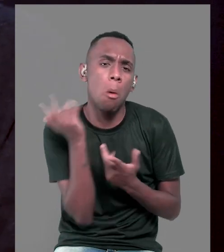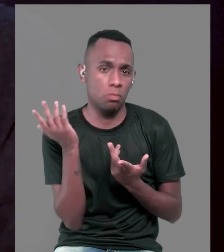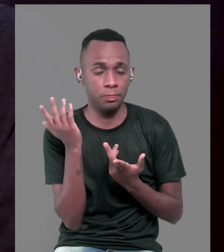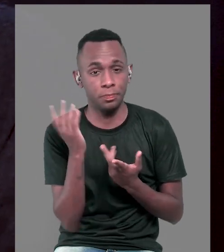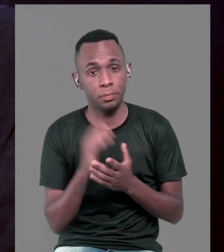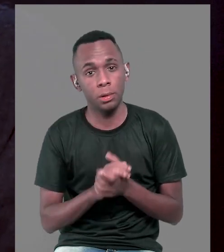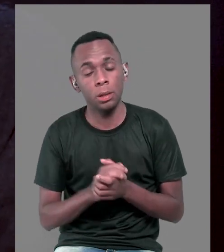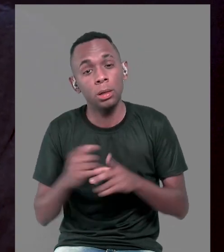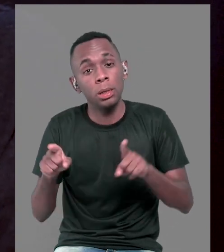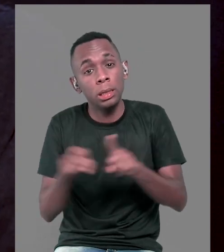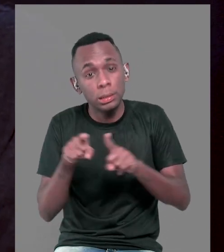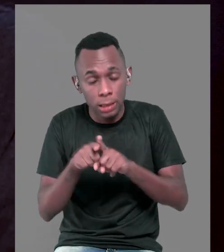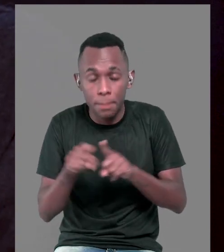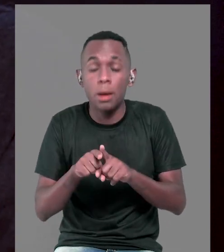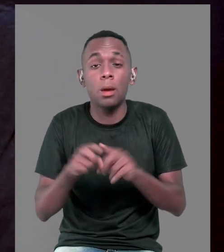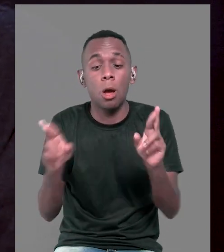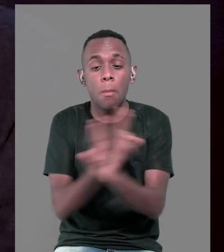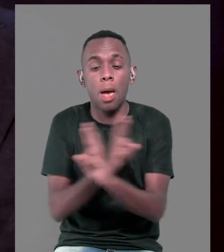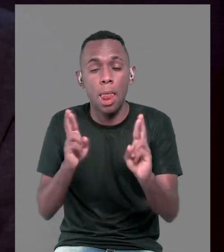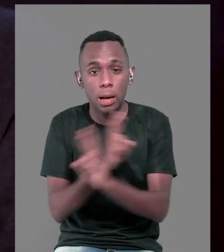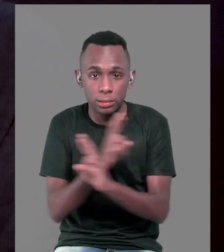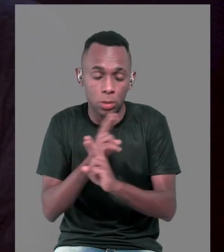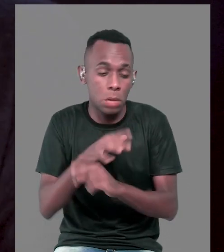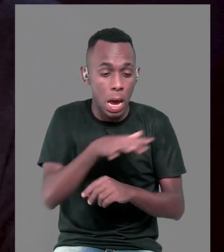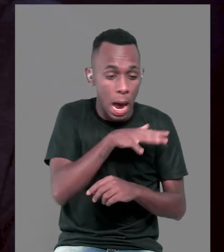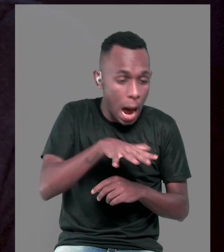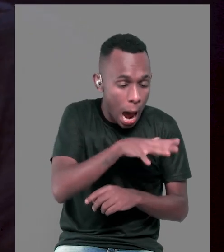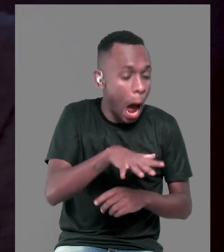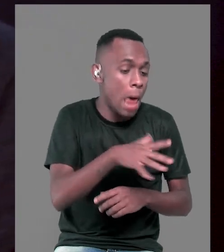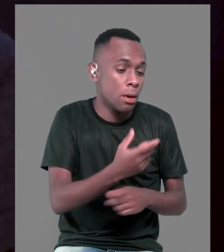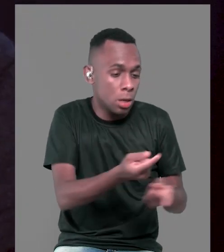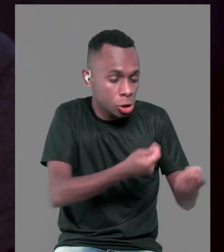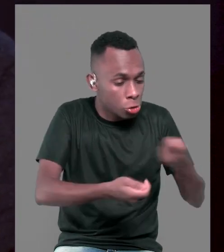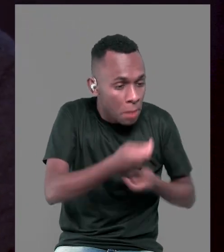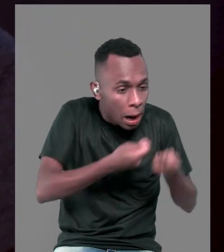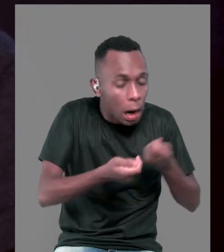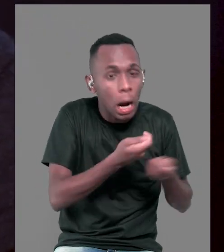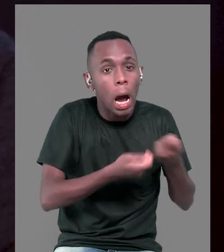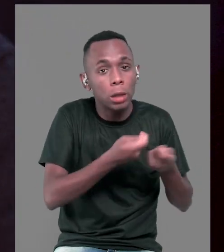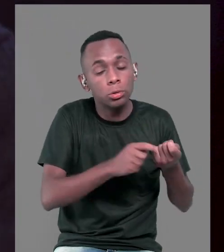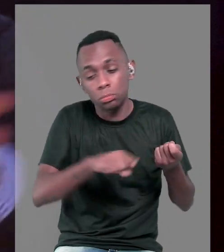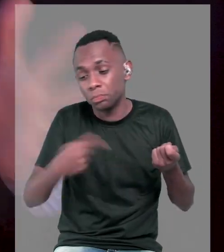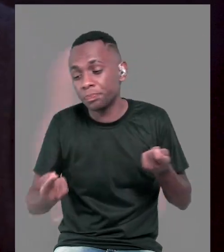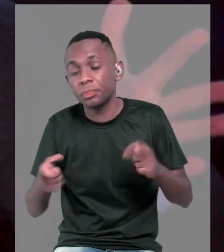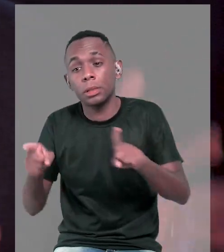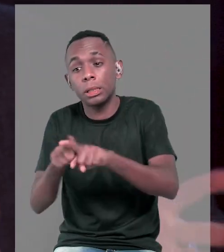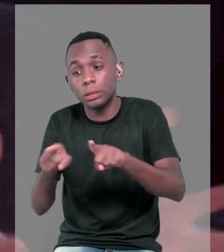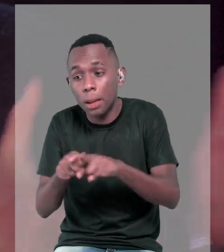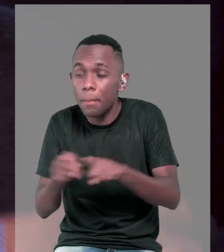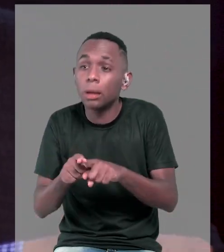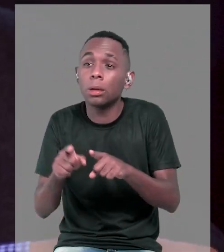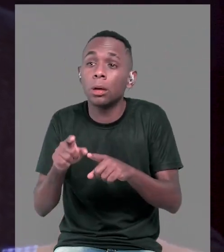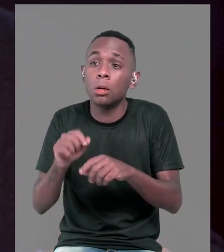Haveria uma correspondência entre as relações de mercado e aquilo que pode